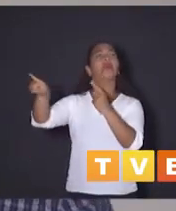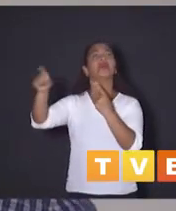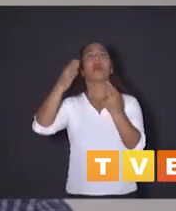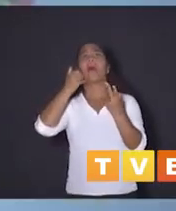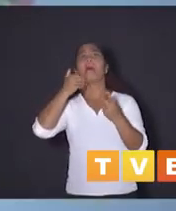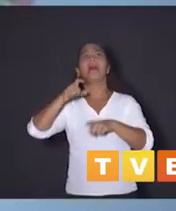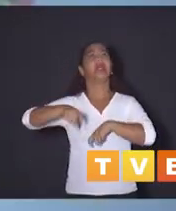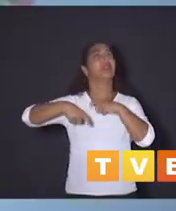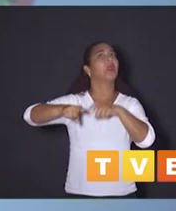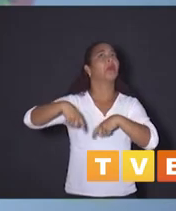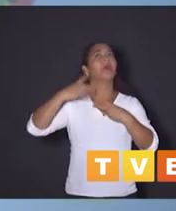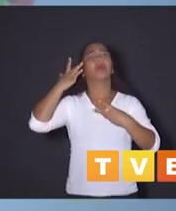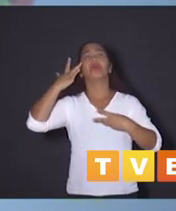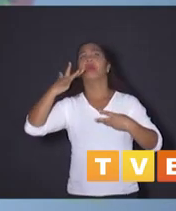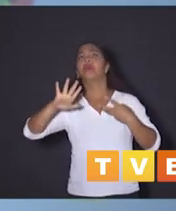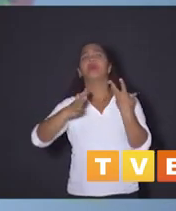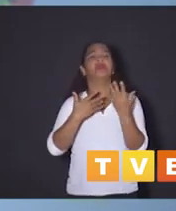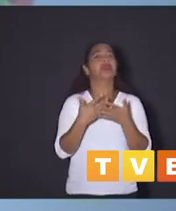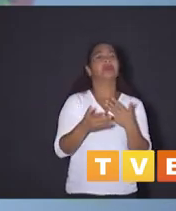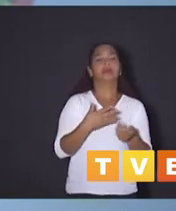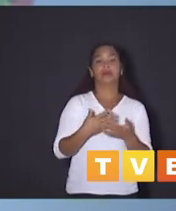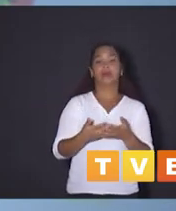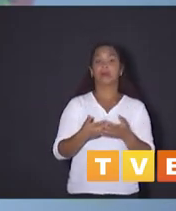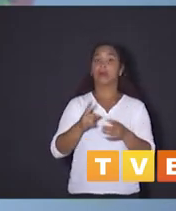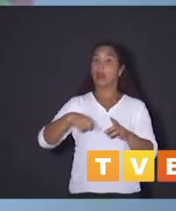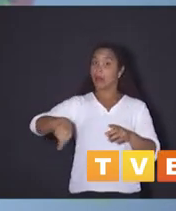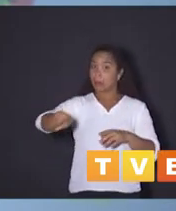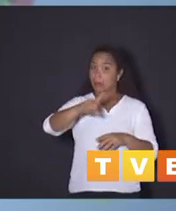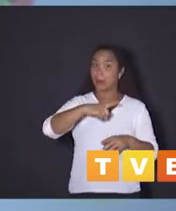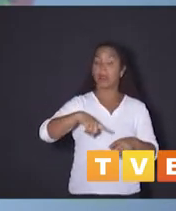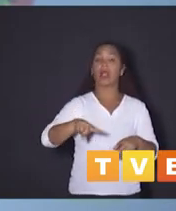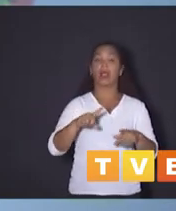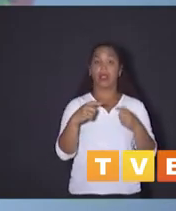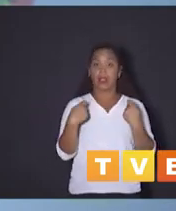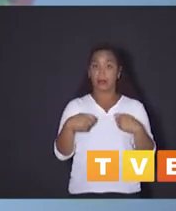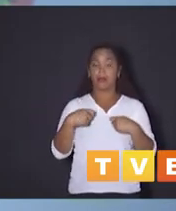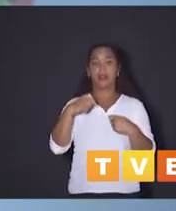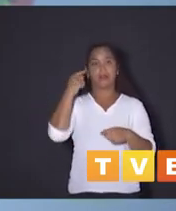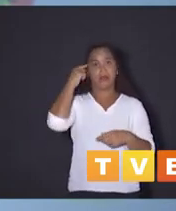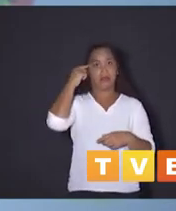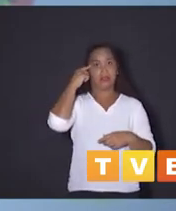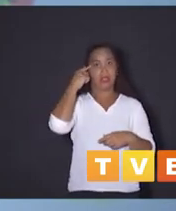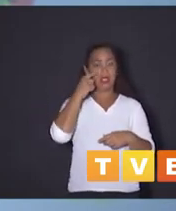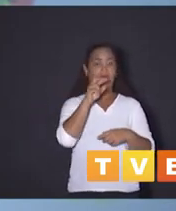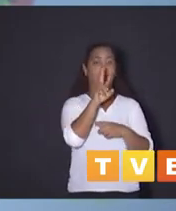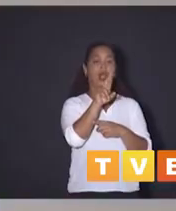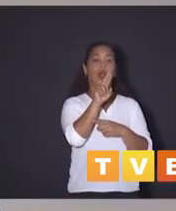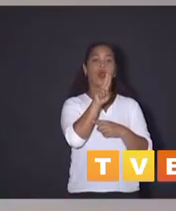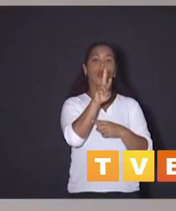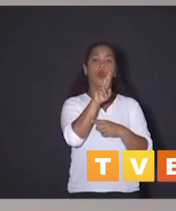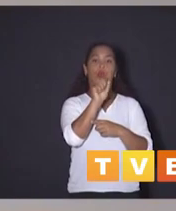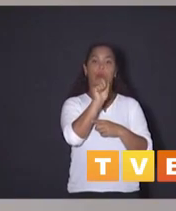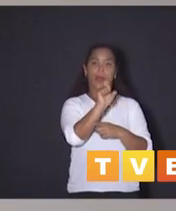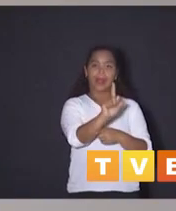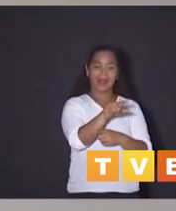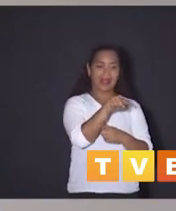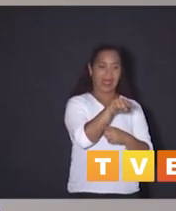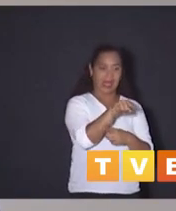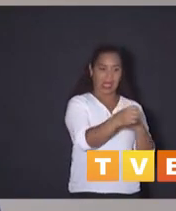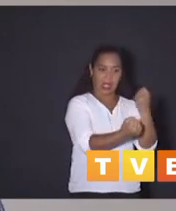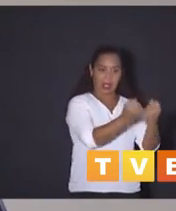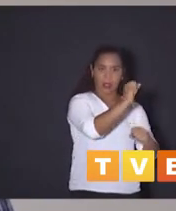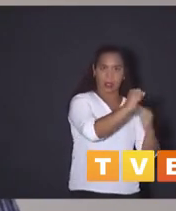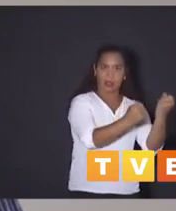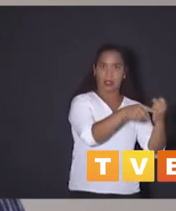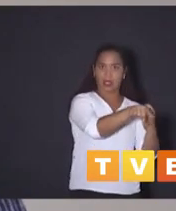nem conheço o produtor dessa alimentação ea gente precisa fazer isso mas o meio rural o meio e se produz alimentos ele